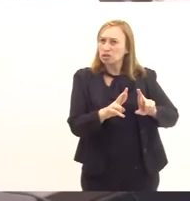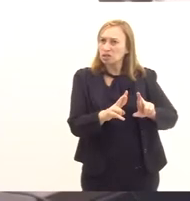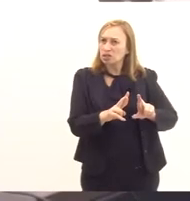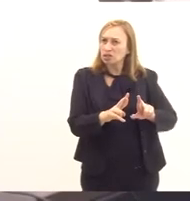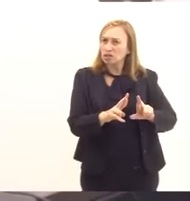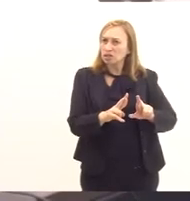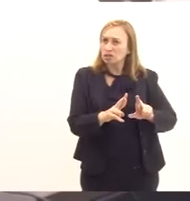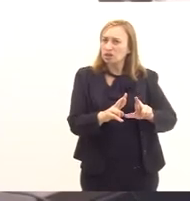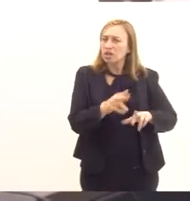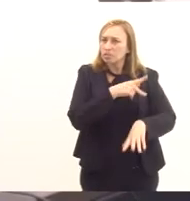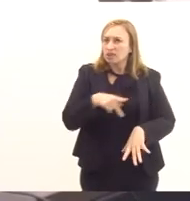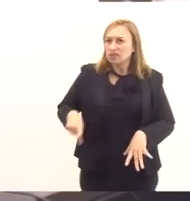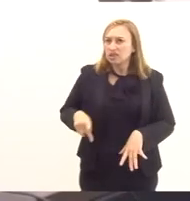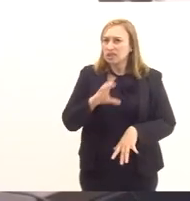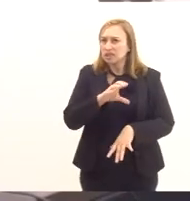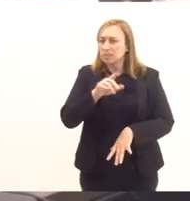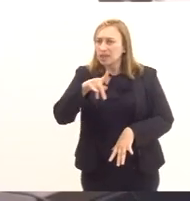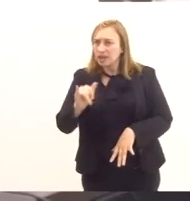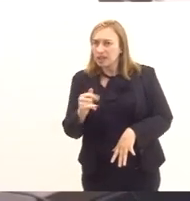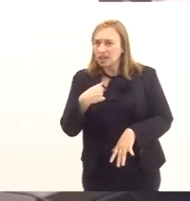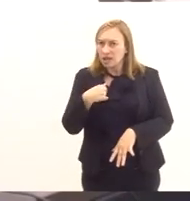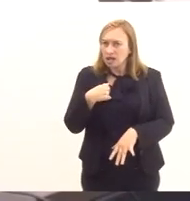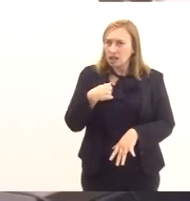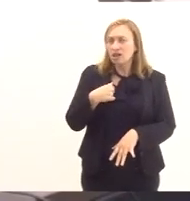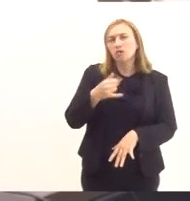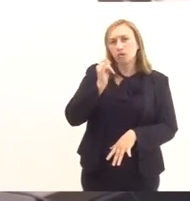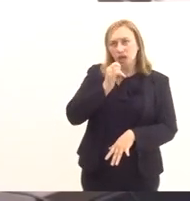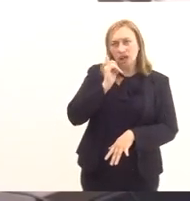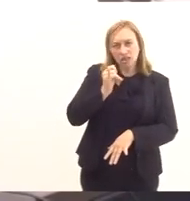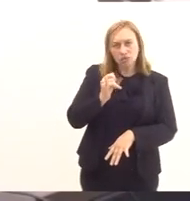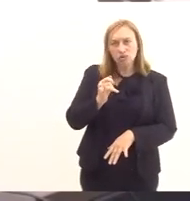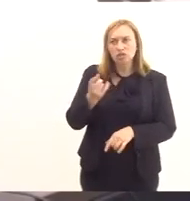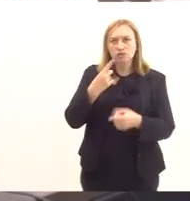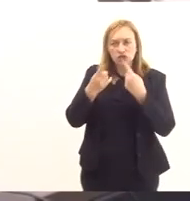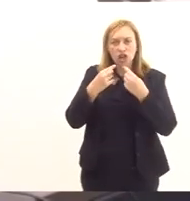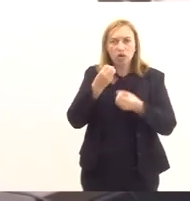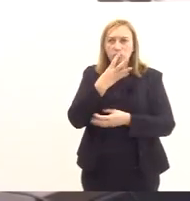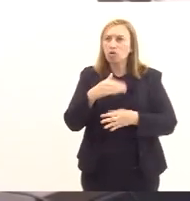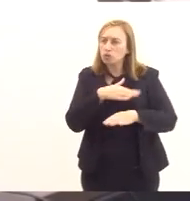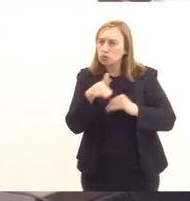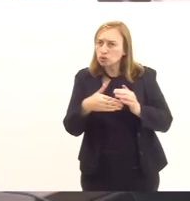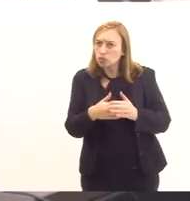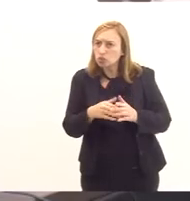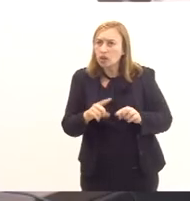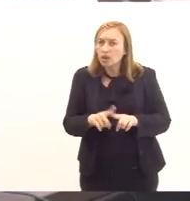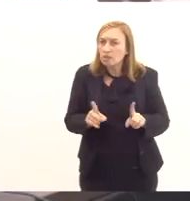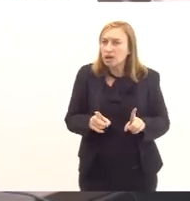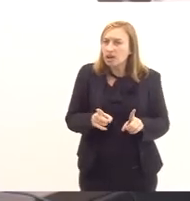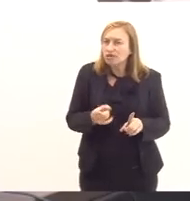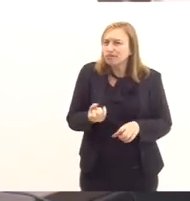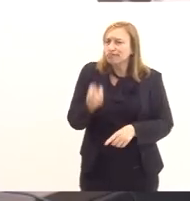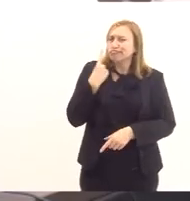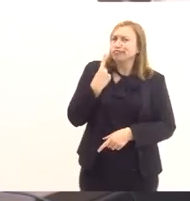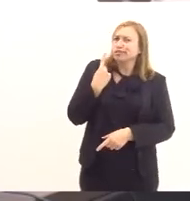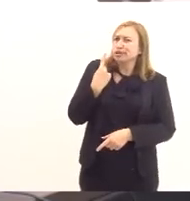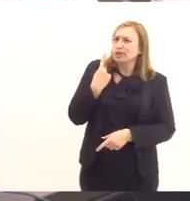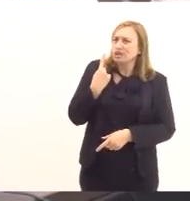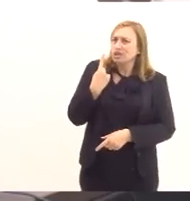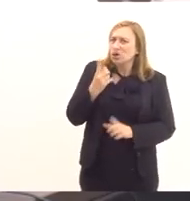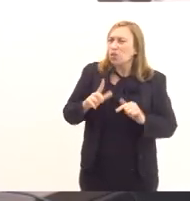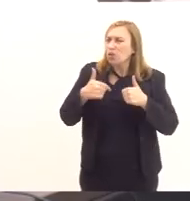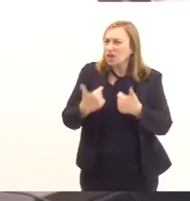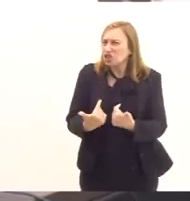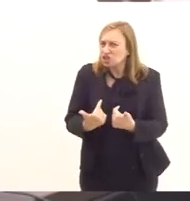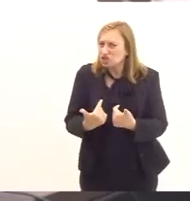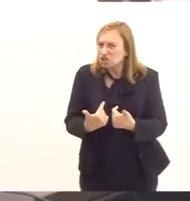presidente da CPI que eu me tornei relator hoje impossível tem um bom diálogo com todos nós mas o que nos causa estranheza foi um